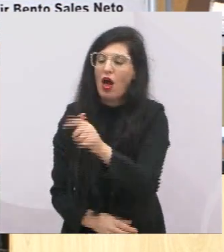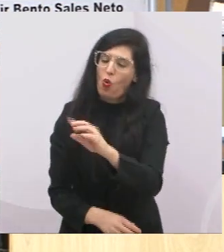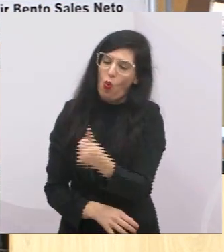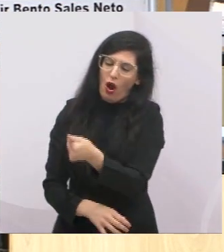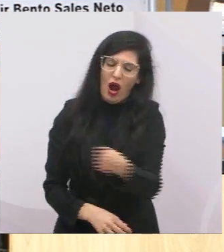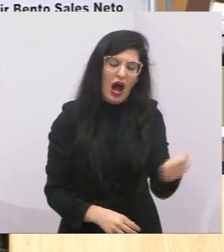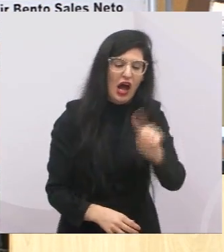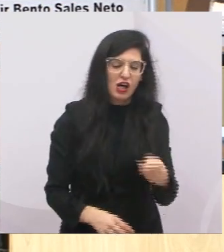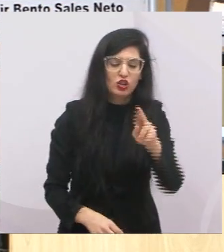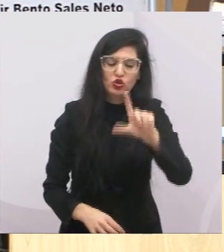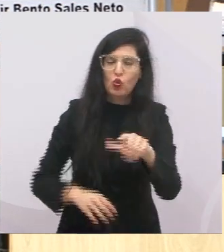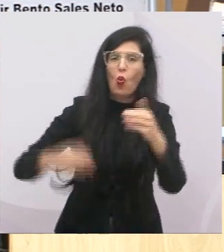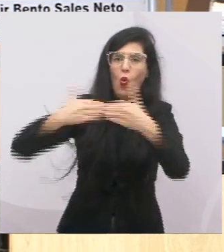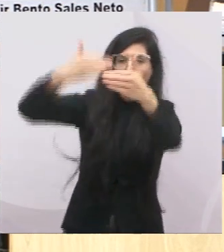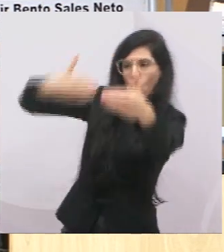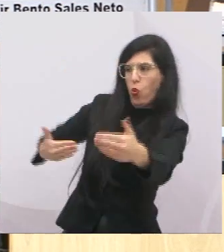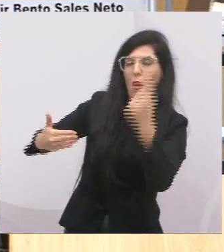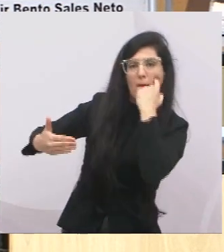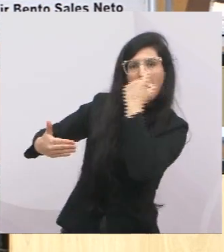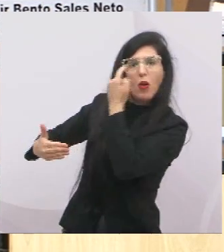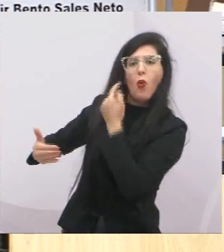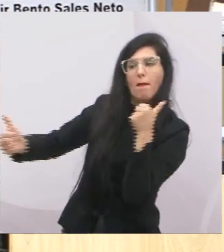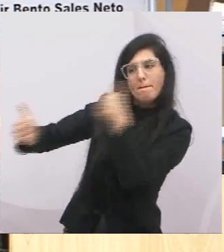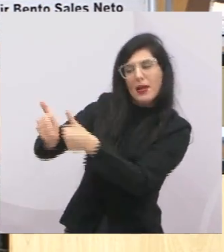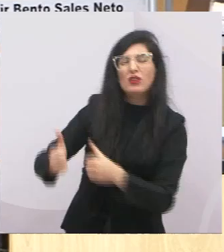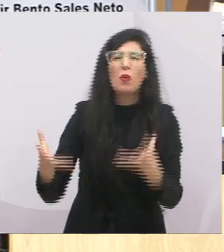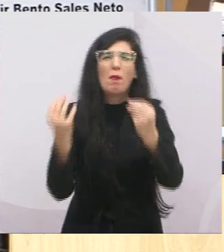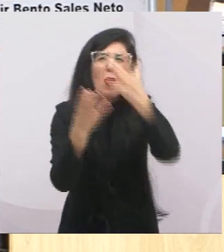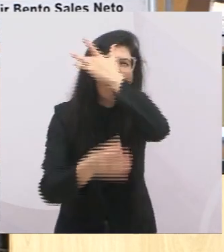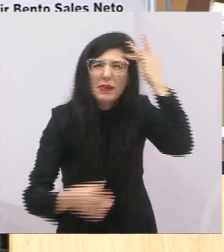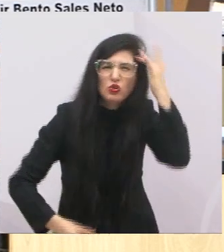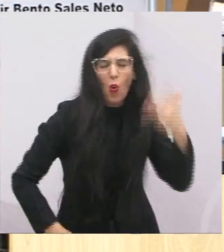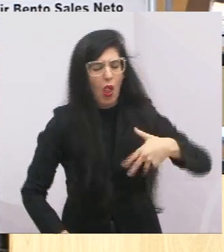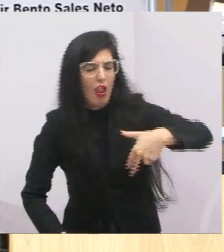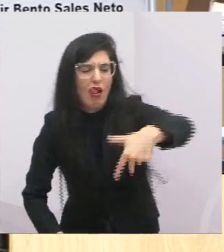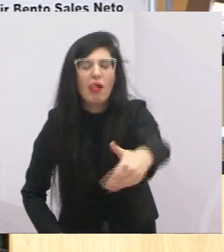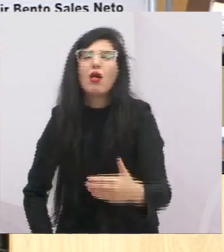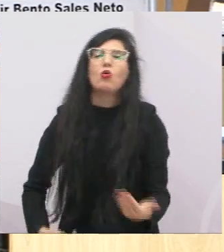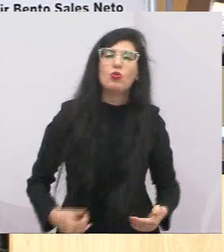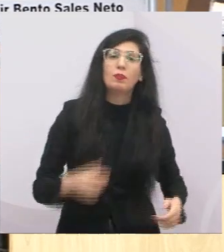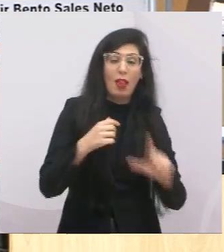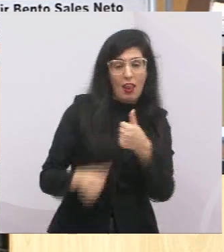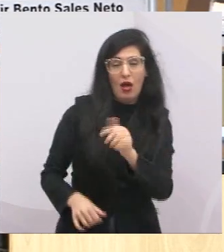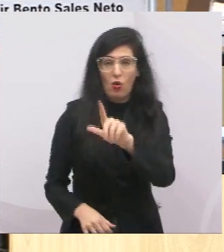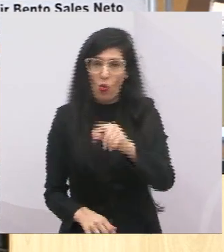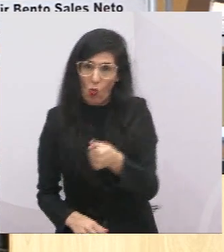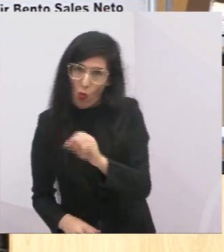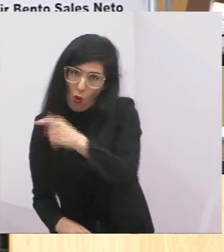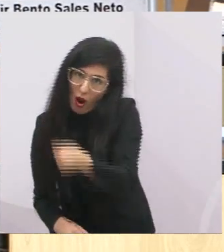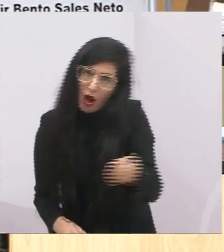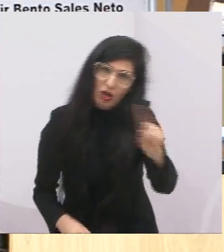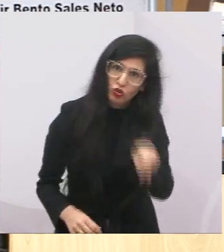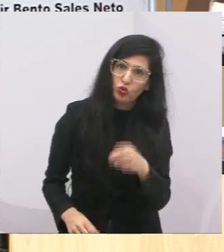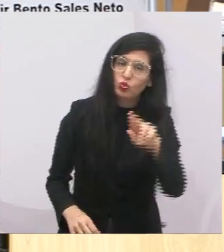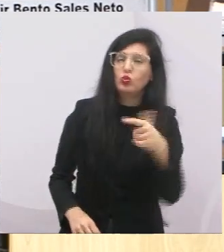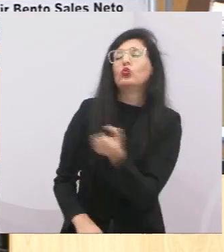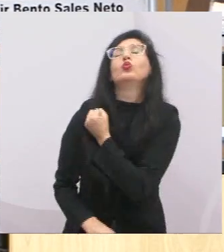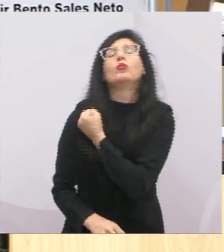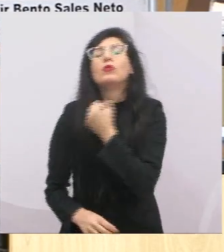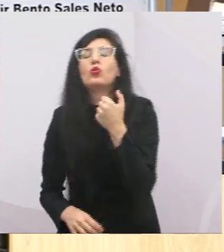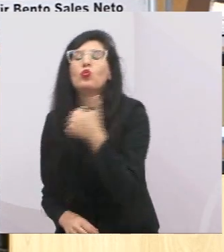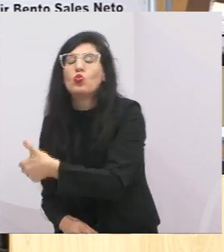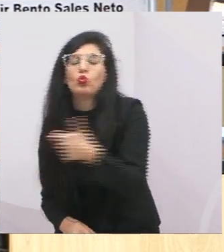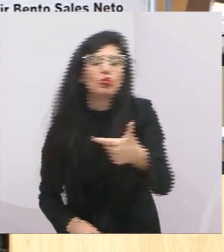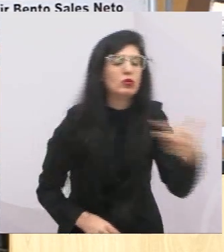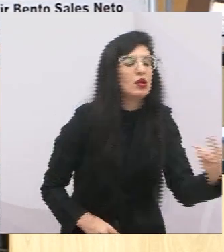de lombadas devido ao grande fluxo de pedestres, devido ao acesso aos bairros Lagoa Azul 1, 2 e bairro do Poço. Requeremos ao excelentíssimo